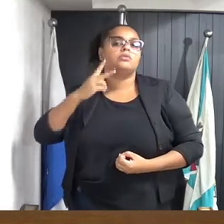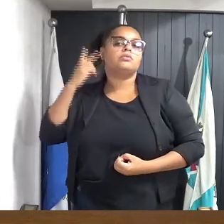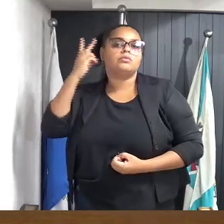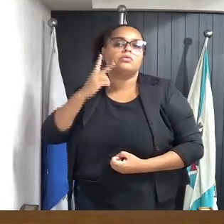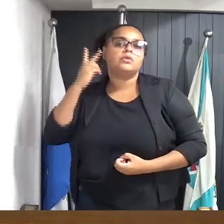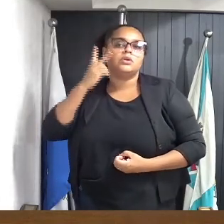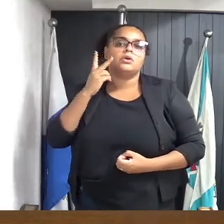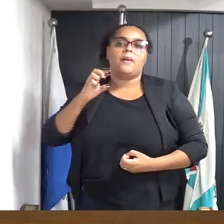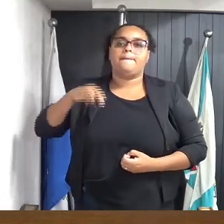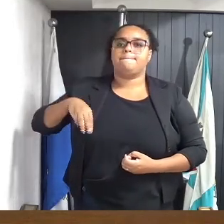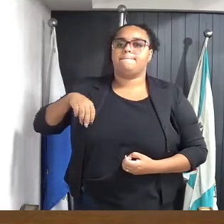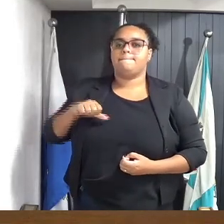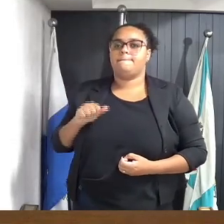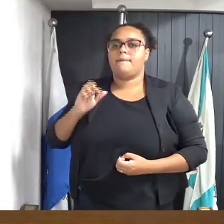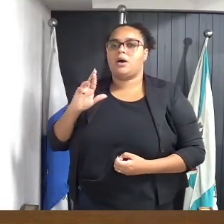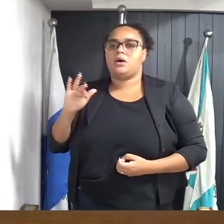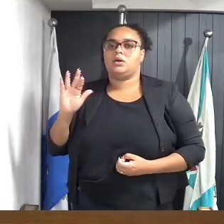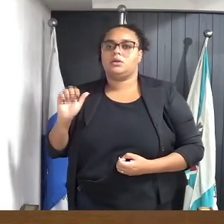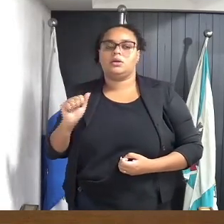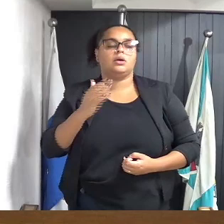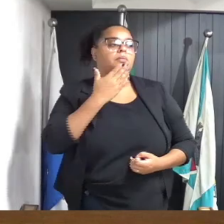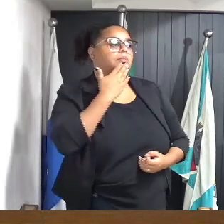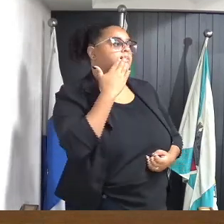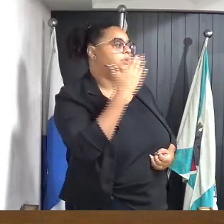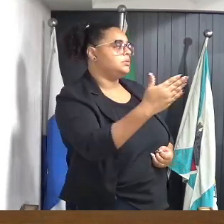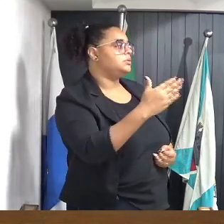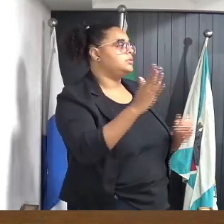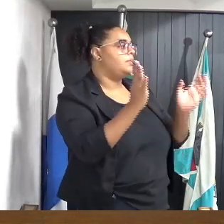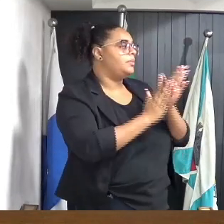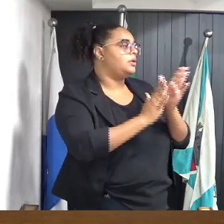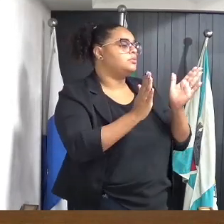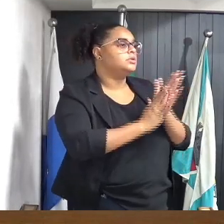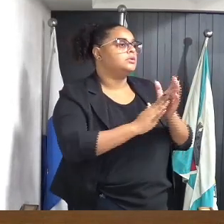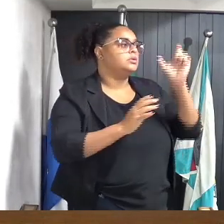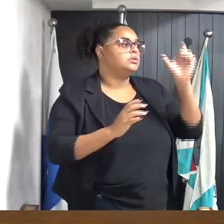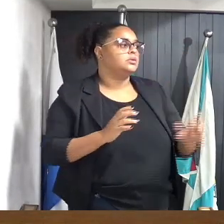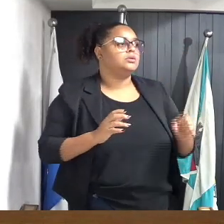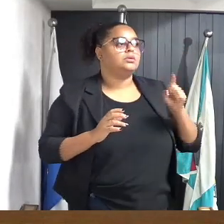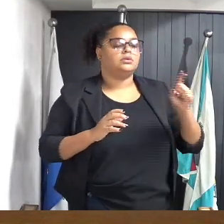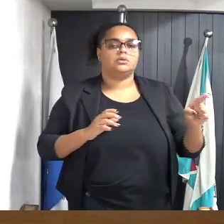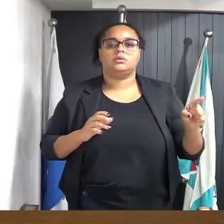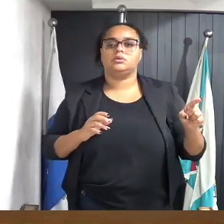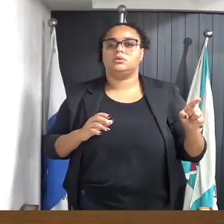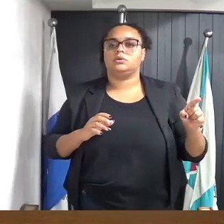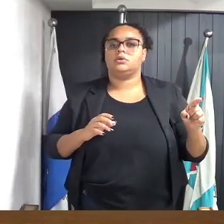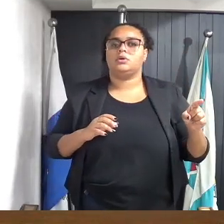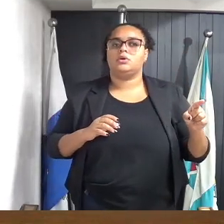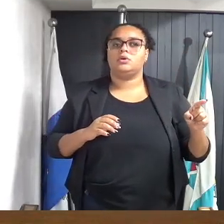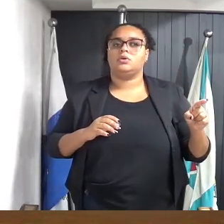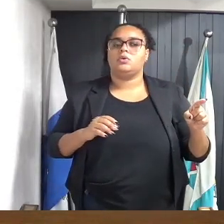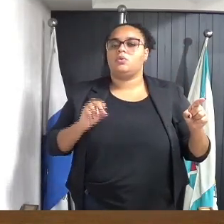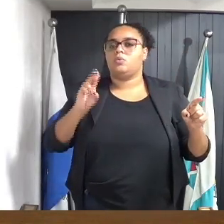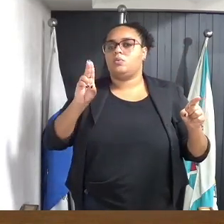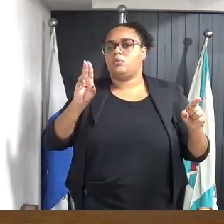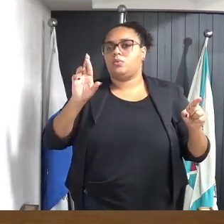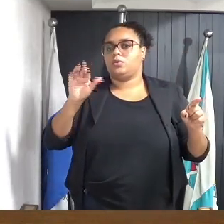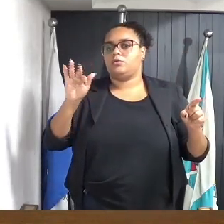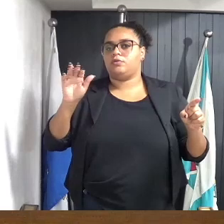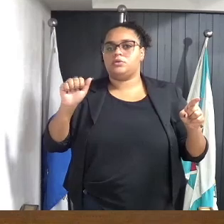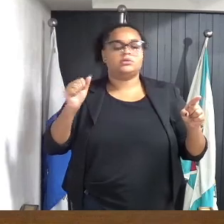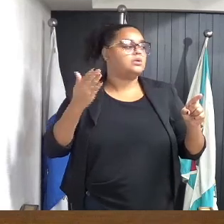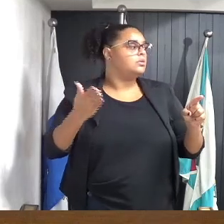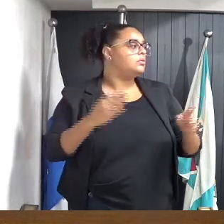senhora vereadora Maria Landerley de Assis Duarte, consignando moção de aplausos à Universal nos